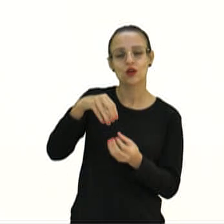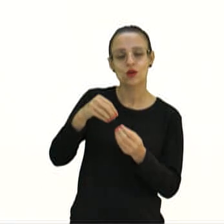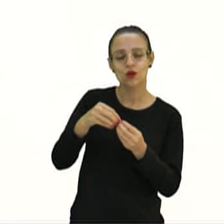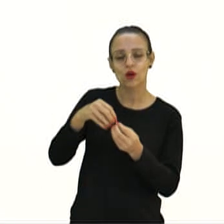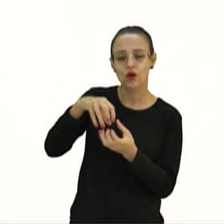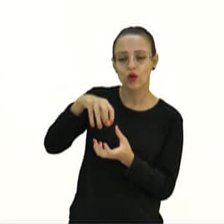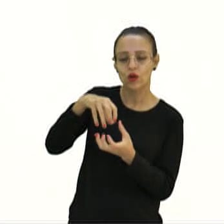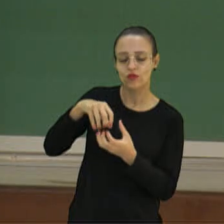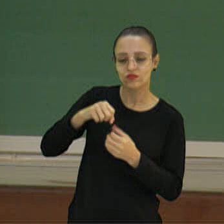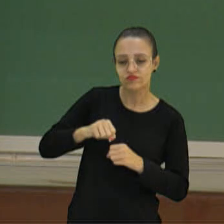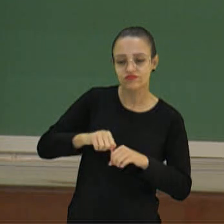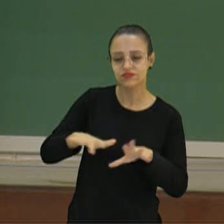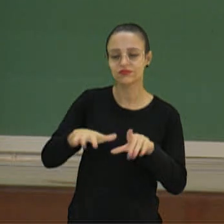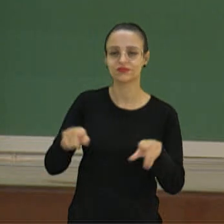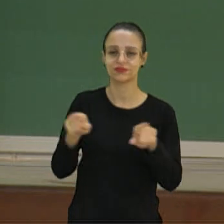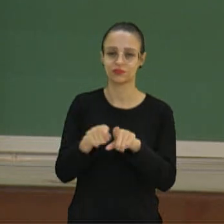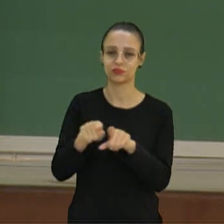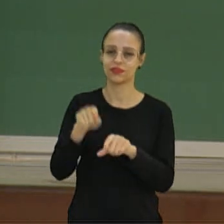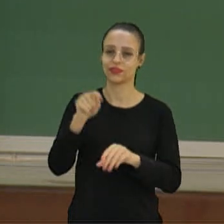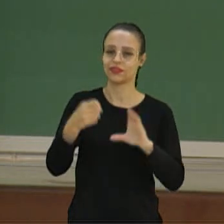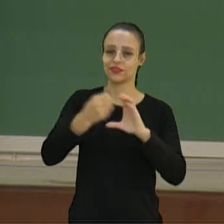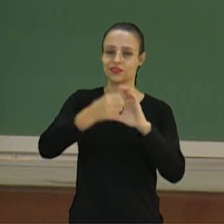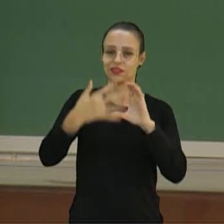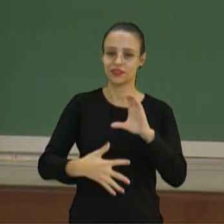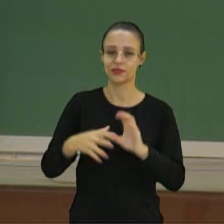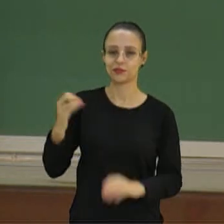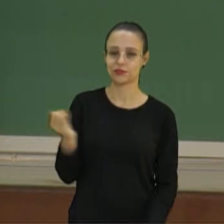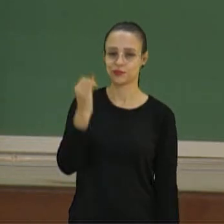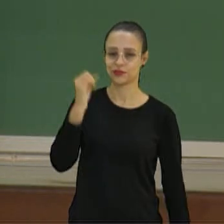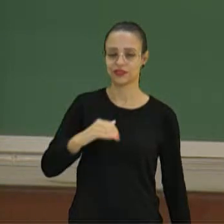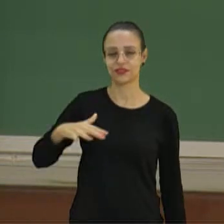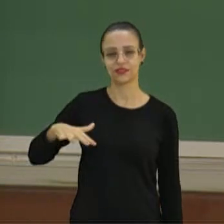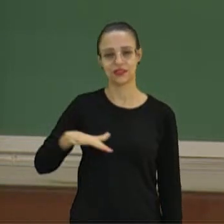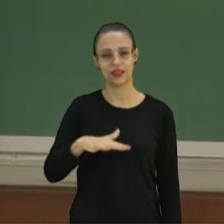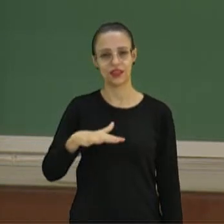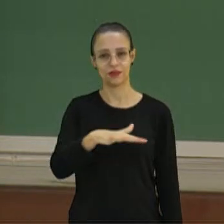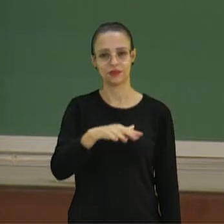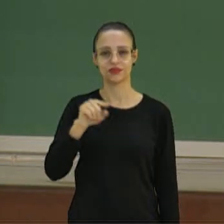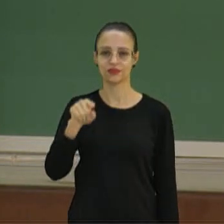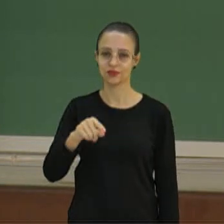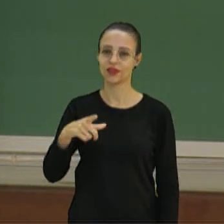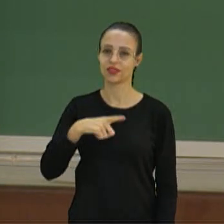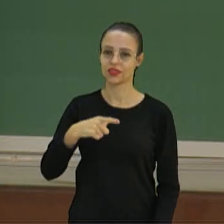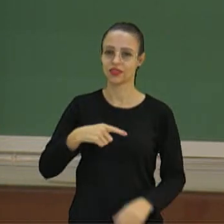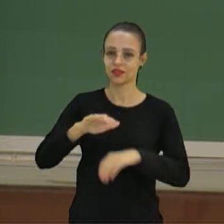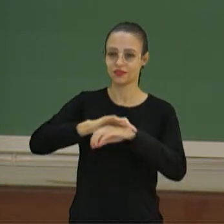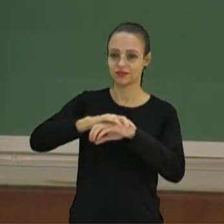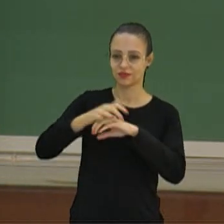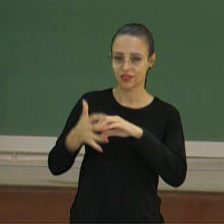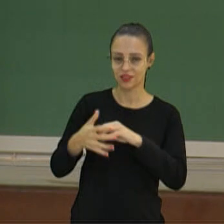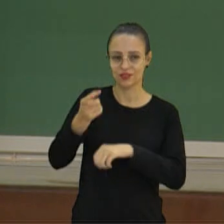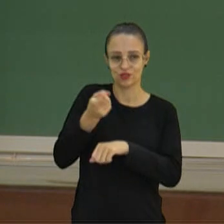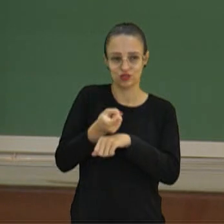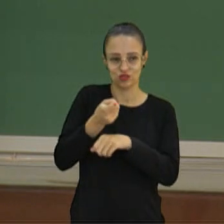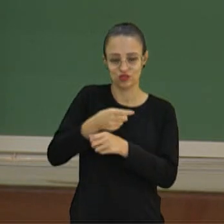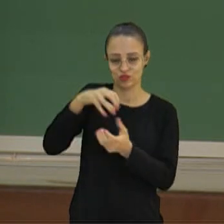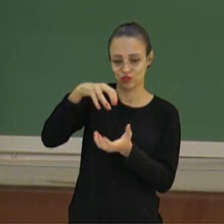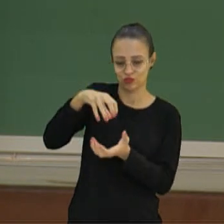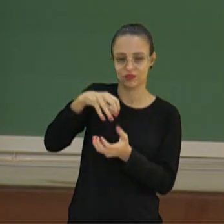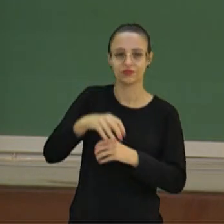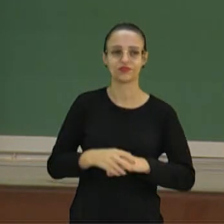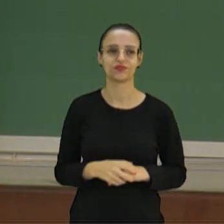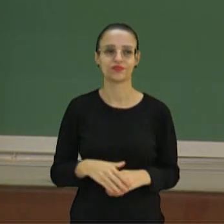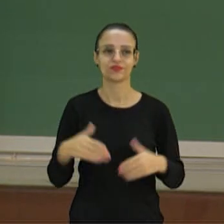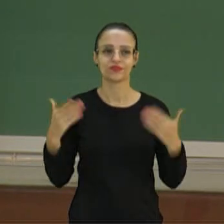é uma característica bem importante dos répteis, essa reprodução por ovos com uma casca mais rígida.